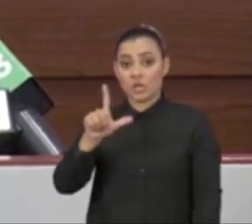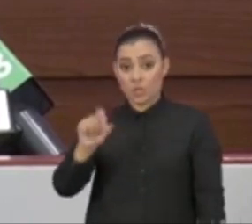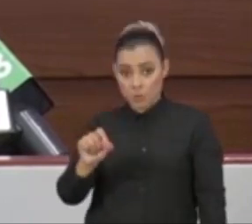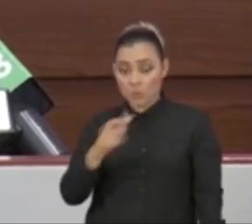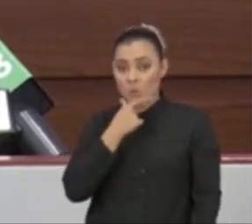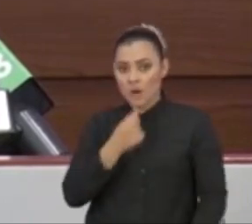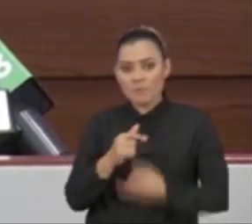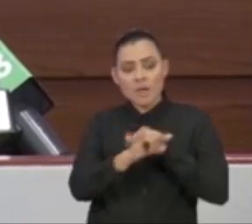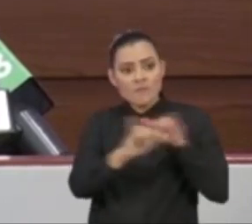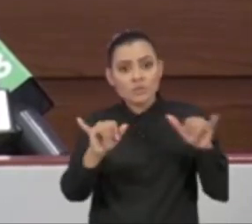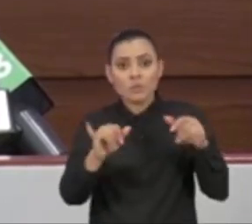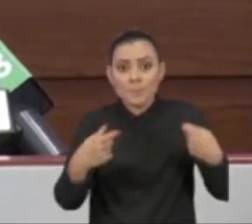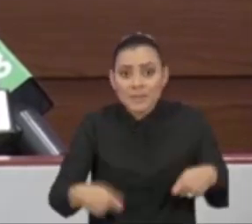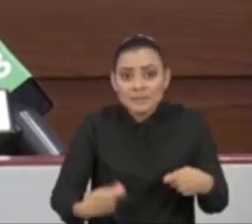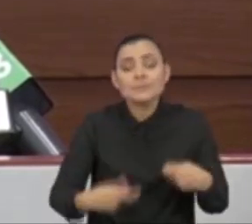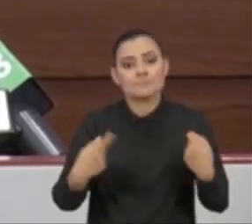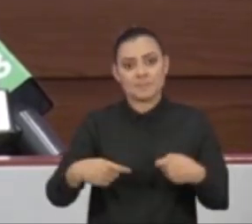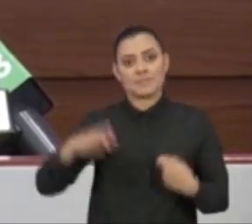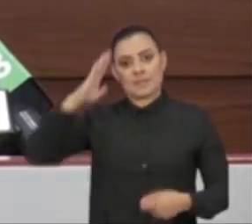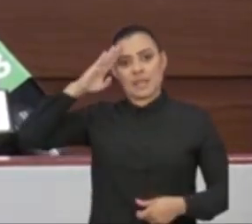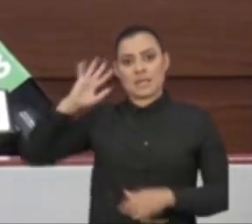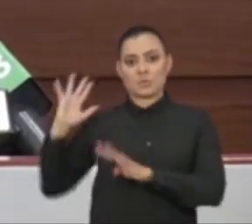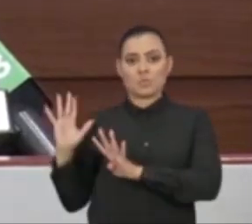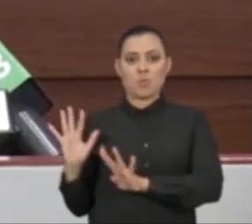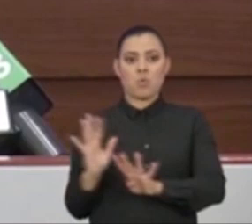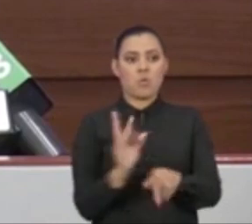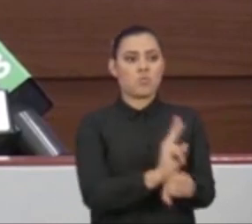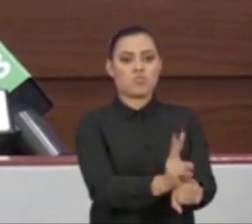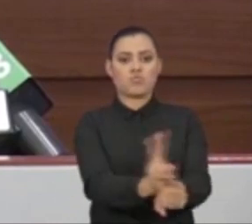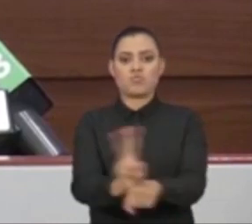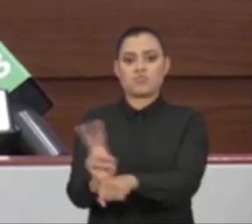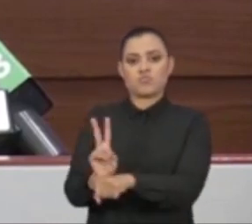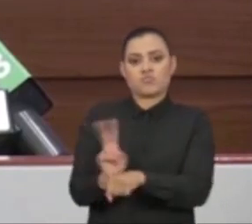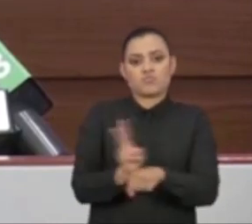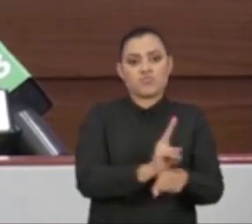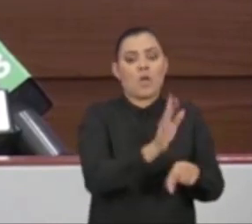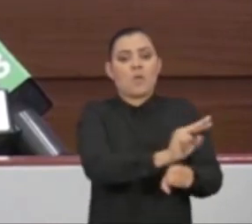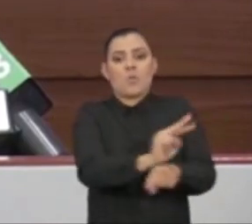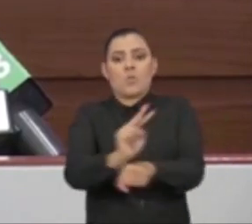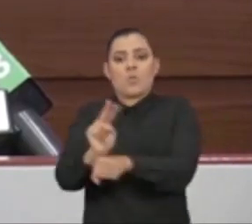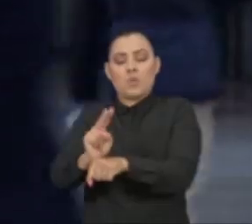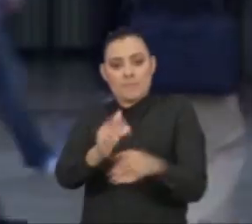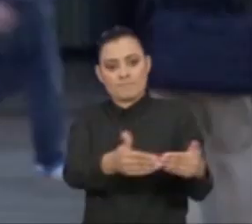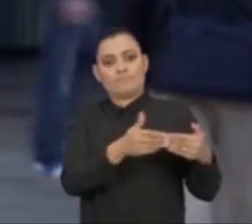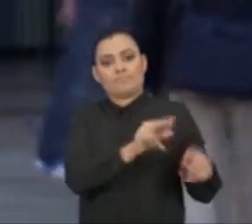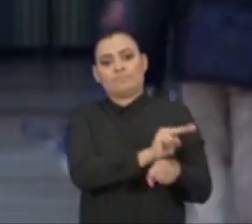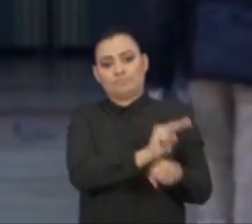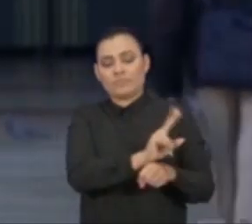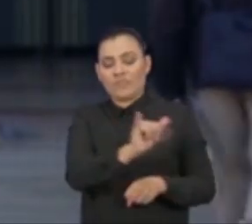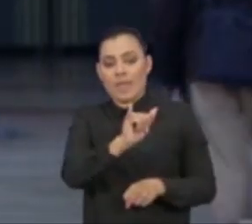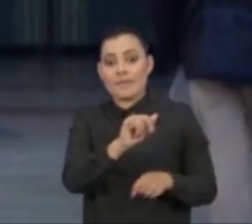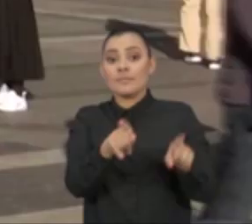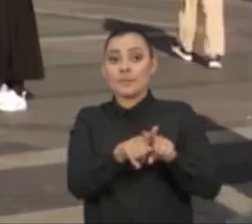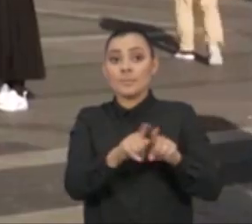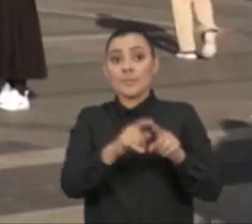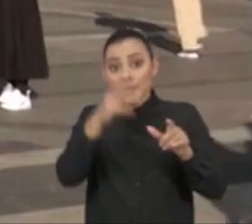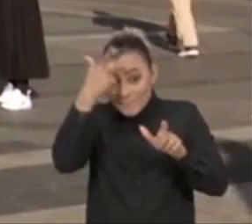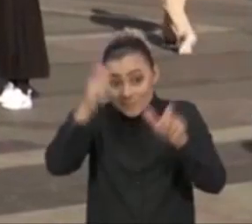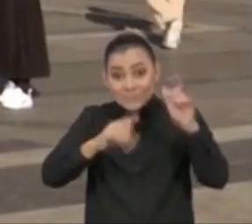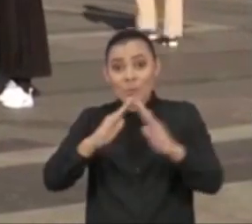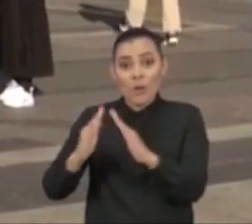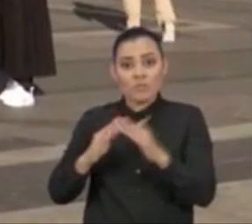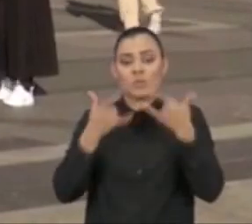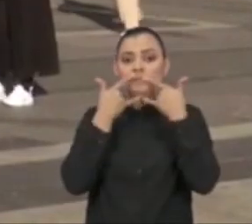se for preciso, quartéis do Exército serão usados para abrigar pessoas em quarentena. Em Milão, moradores usam